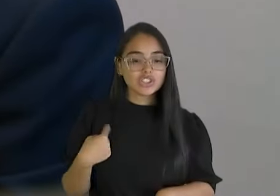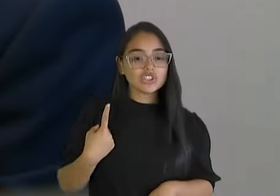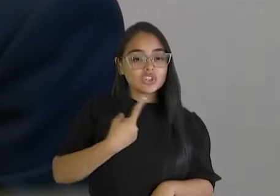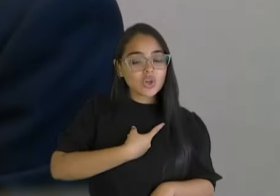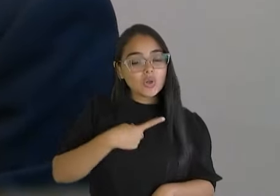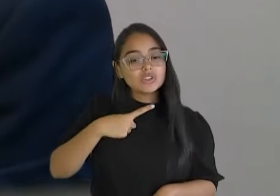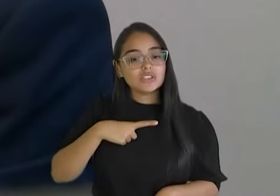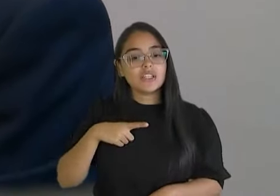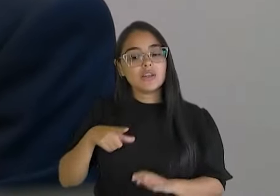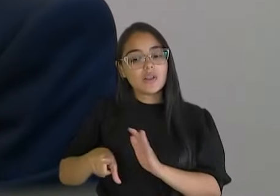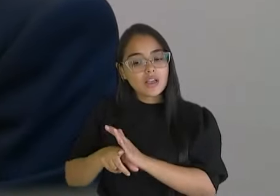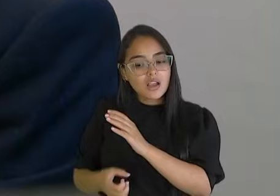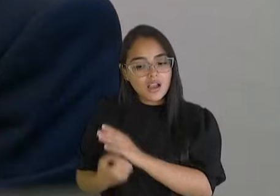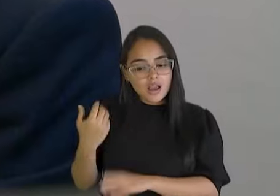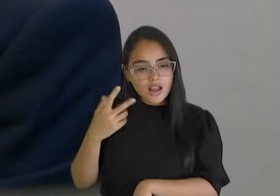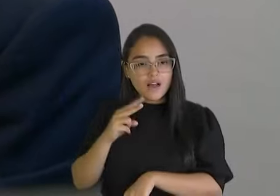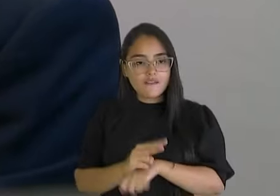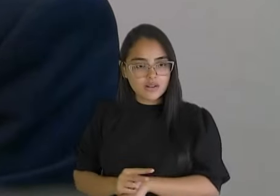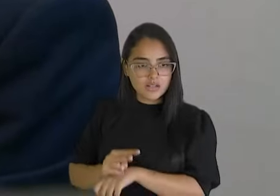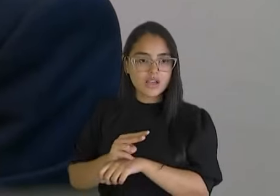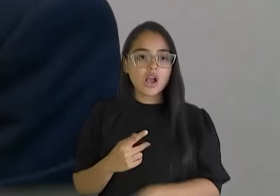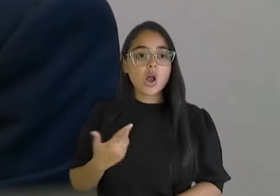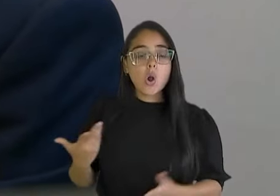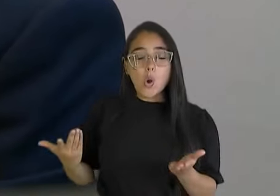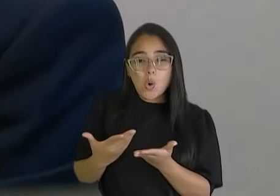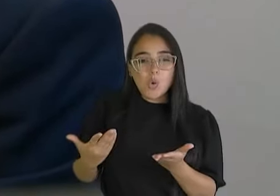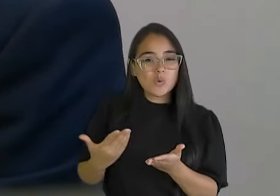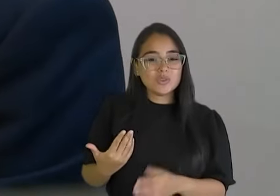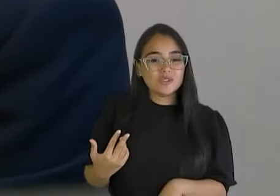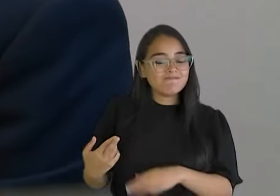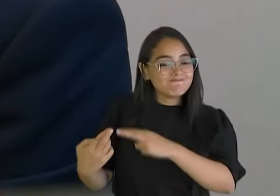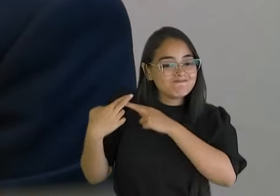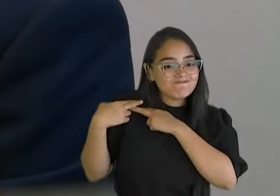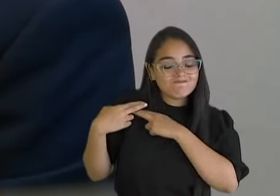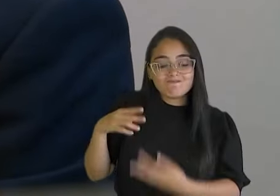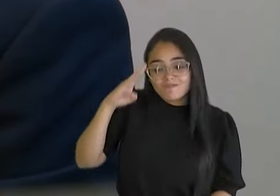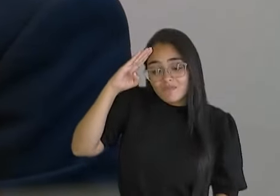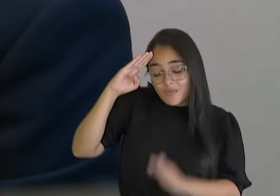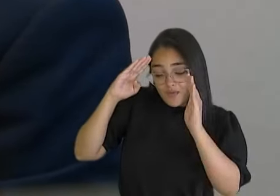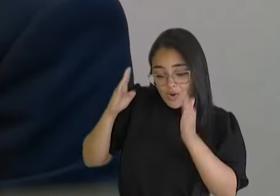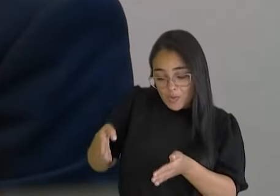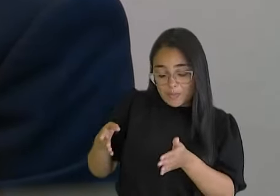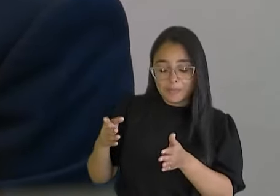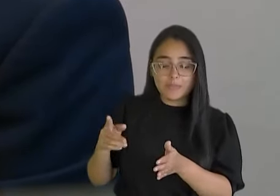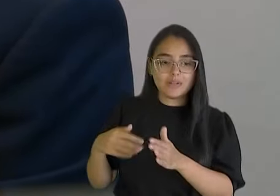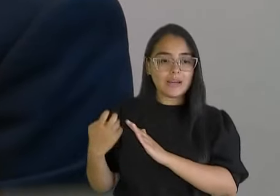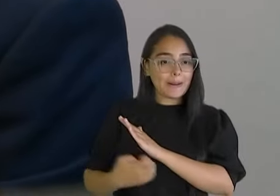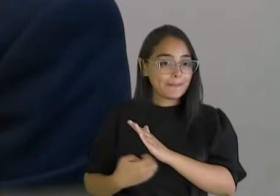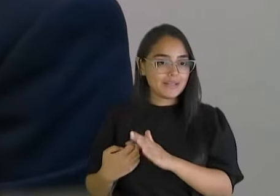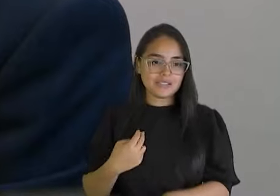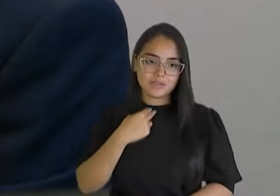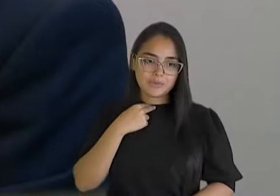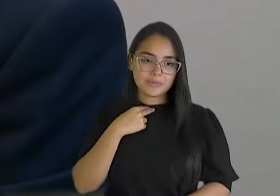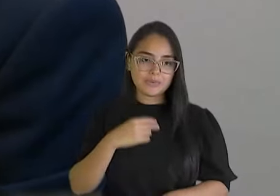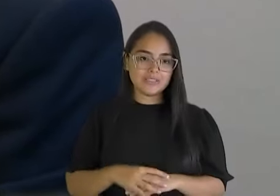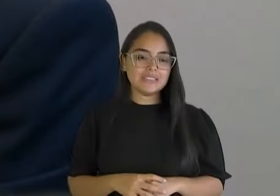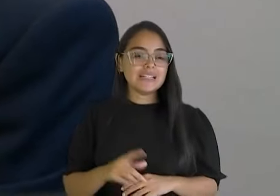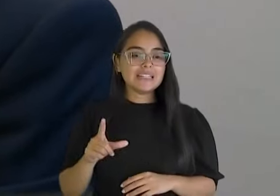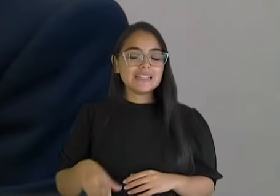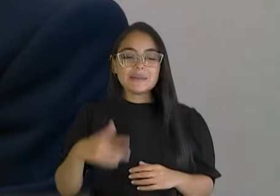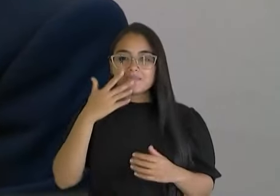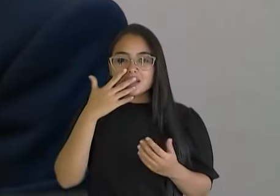uma regulamentação, porque da forma como nós temos hoje, eu não tenho como responsabilizar diretamente essas empresas. Se cria um limbo, né? Se cria um limbo, uma